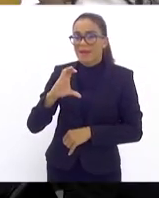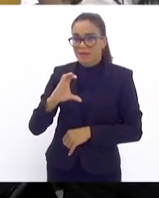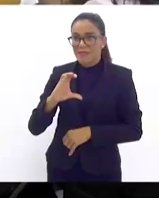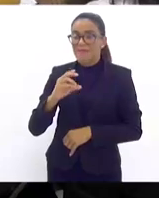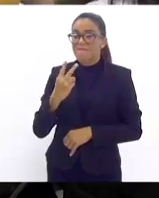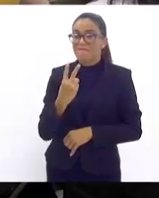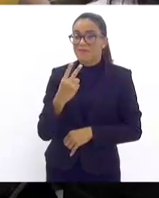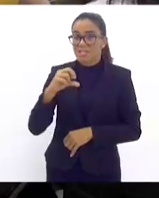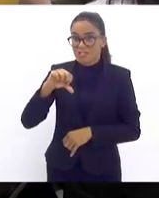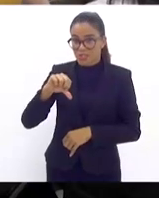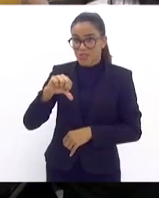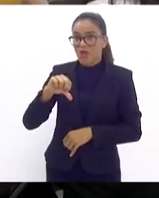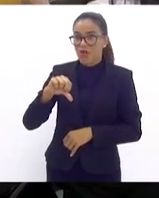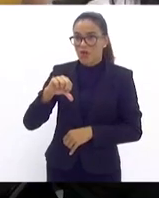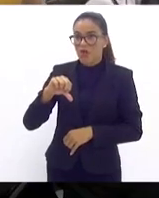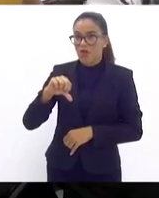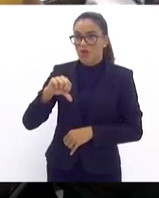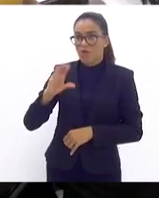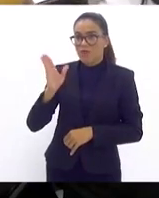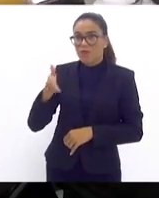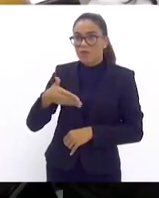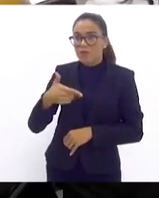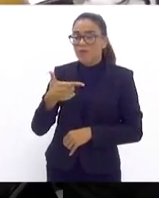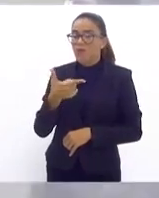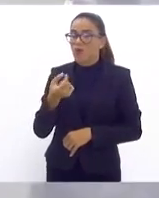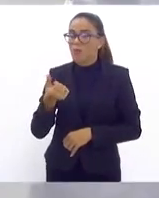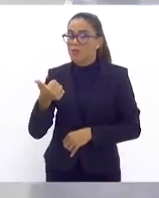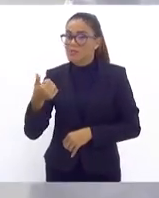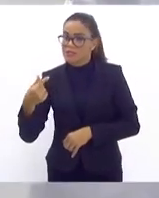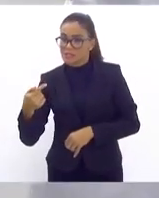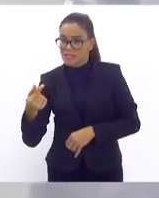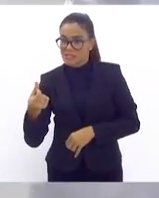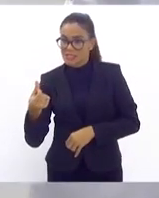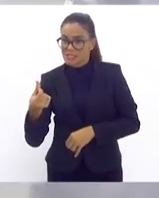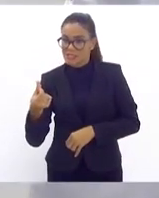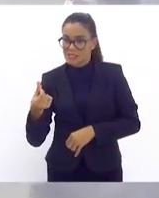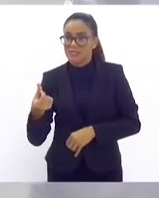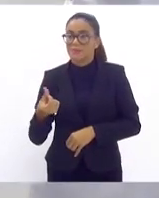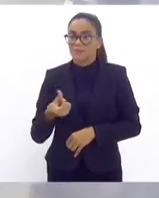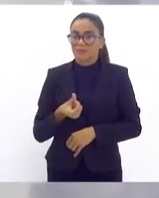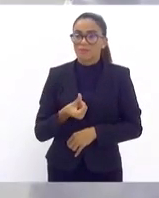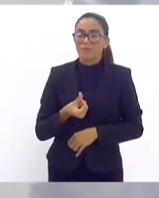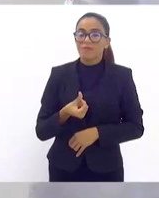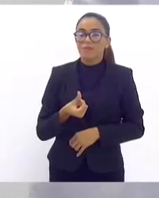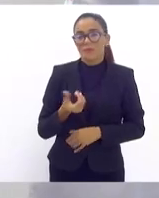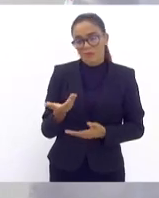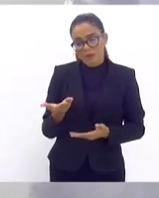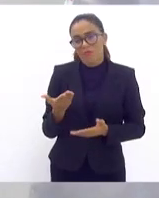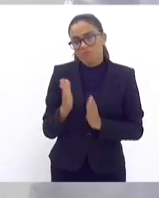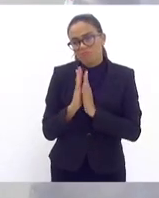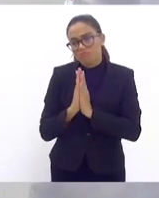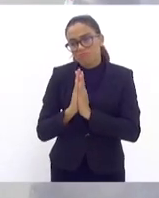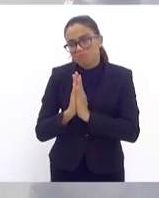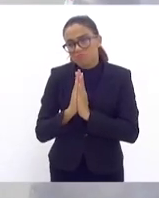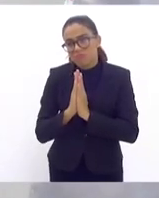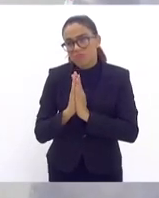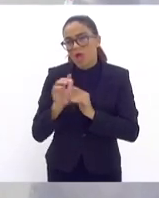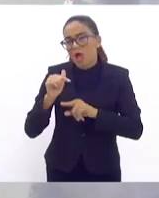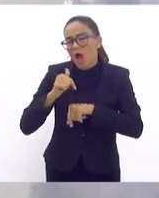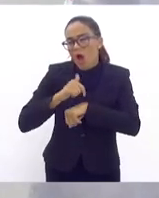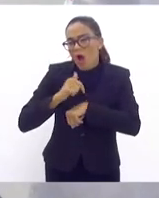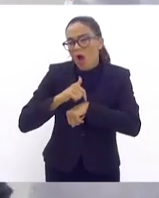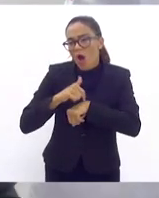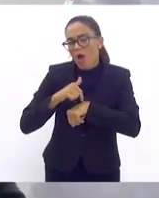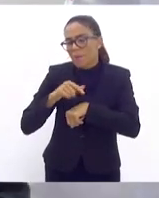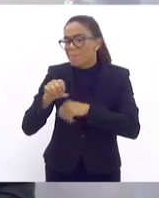Mink, a PEC 29 de 2016. Então, se puder levar em consideração na hora da redação final, eu sei que